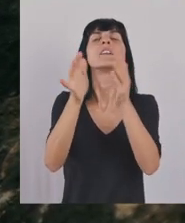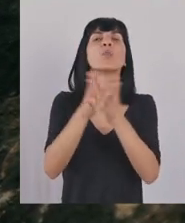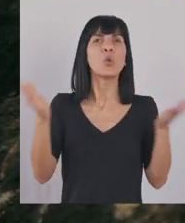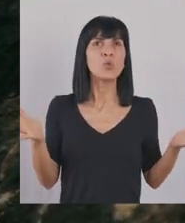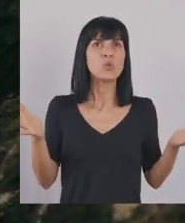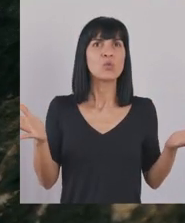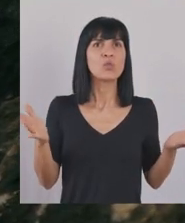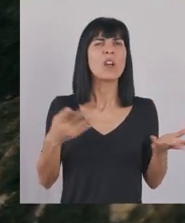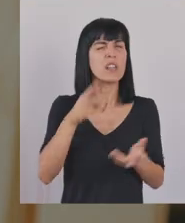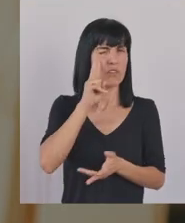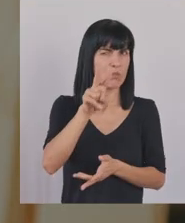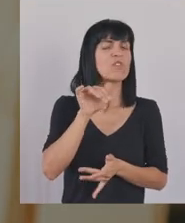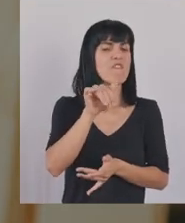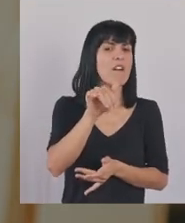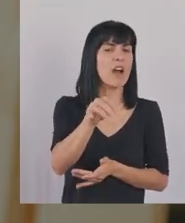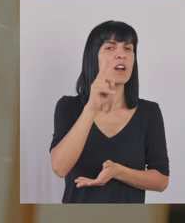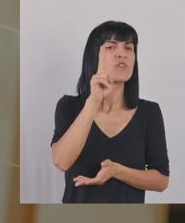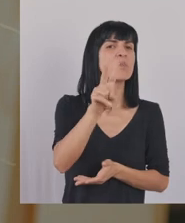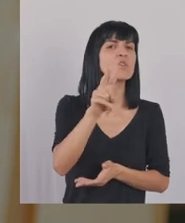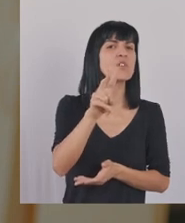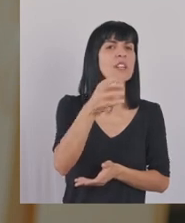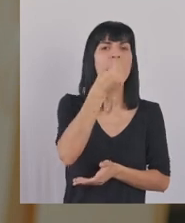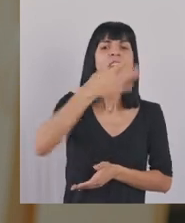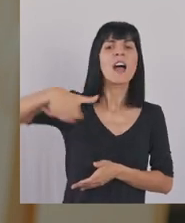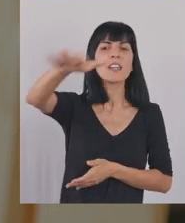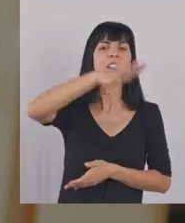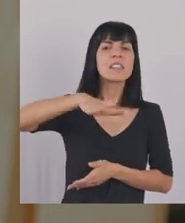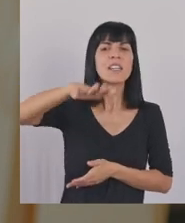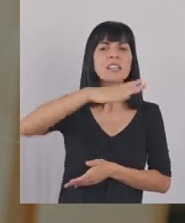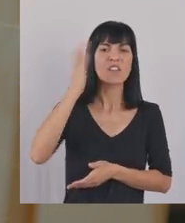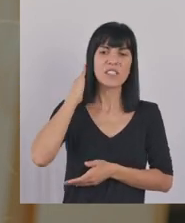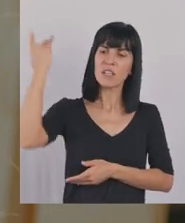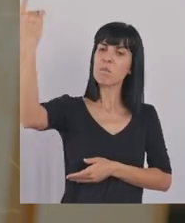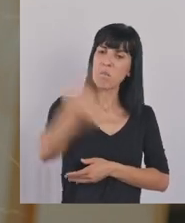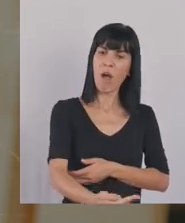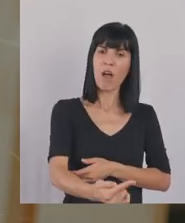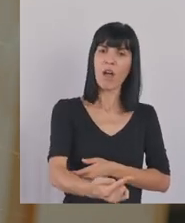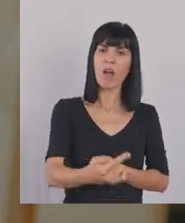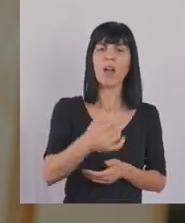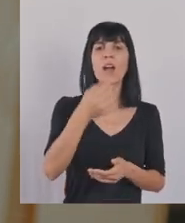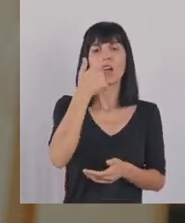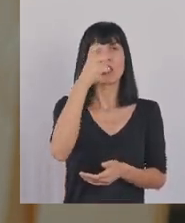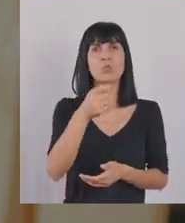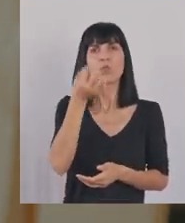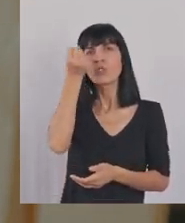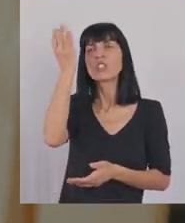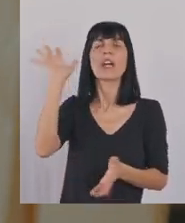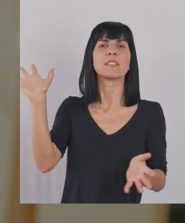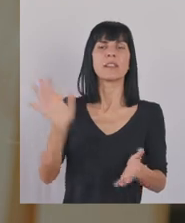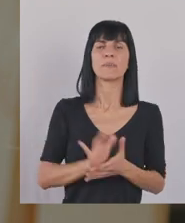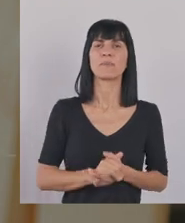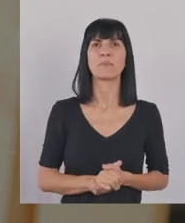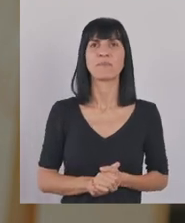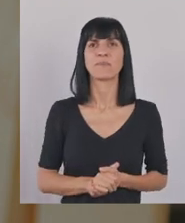ver. Aí é que vamos ver. Aí é que a natureza, o último julgamento é sempre da natureza. Aí é que está a